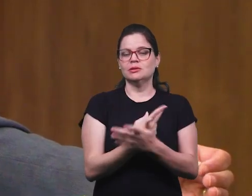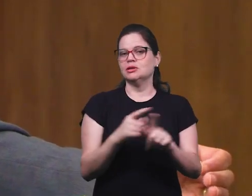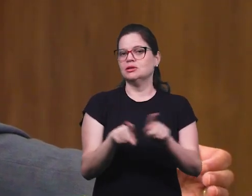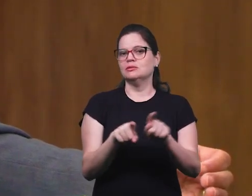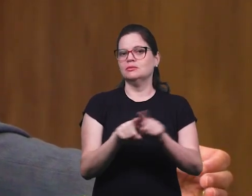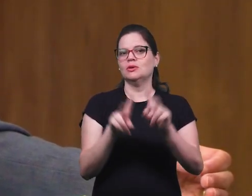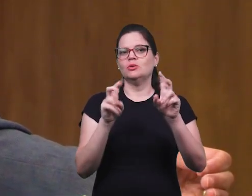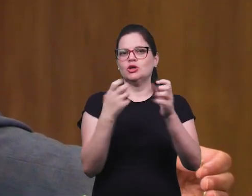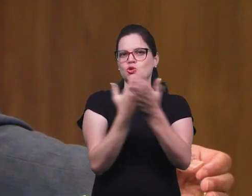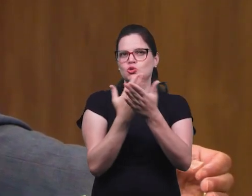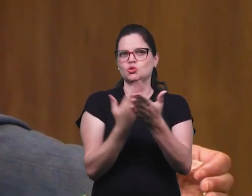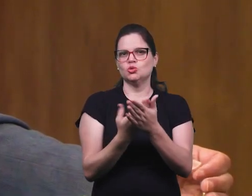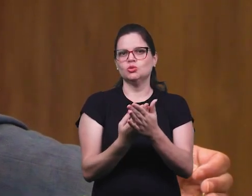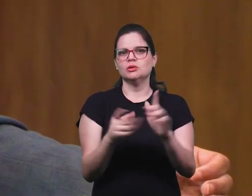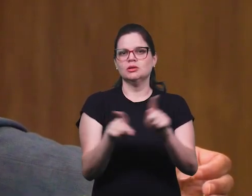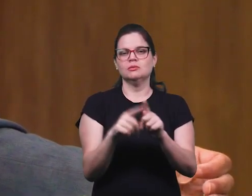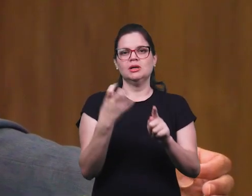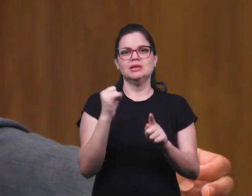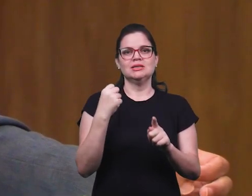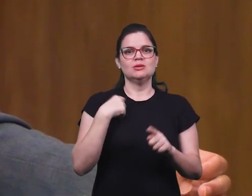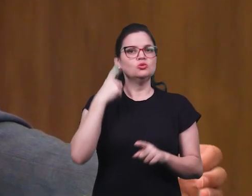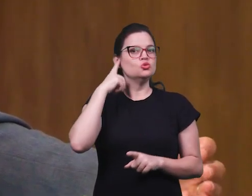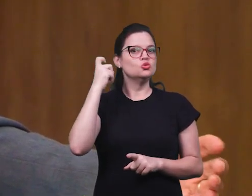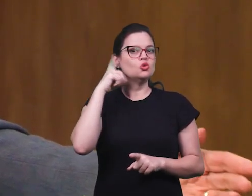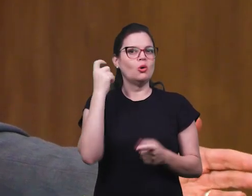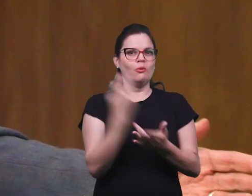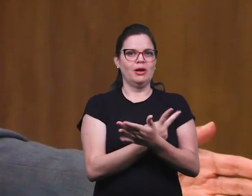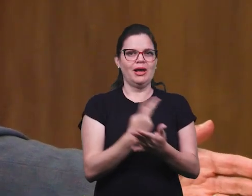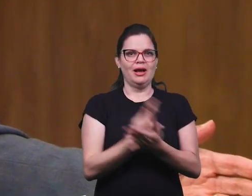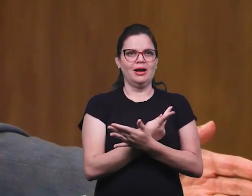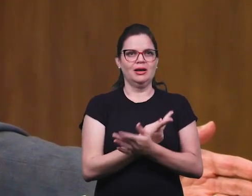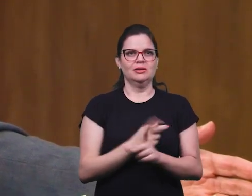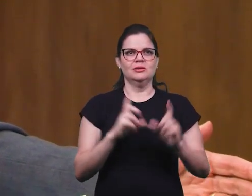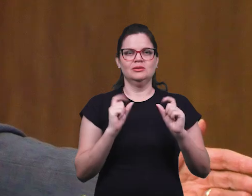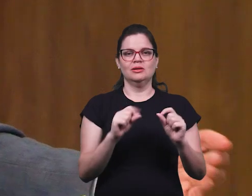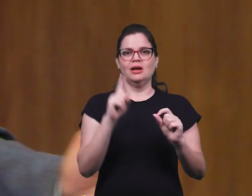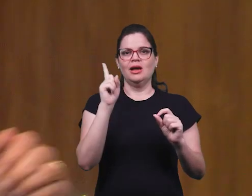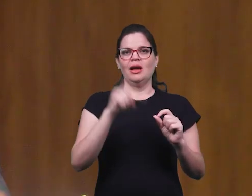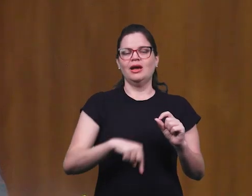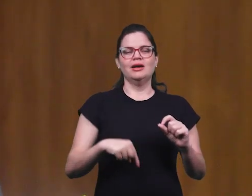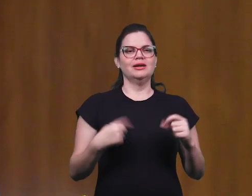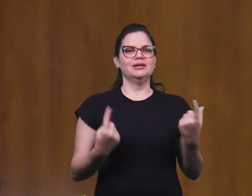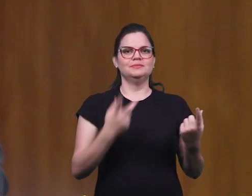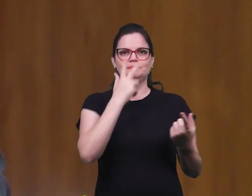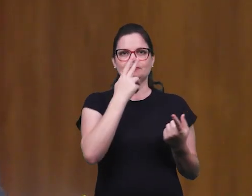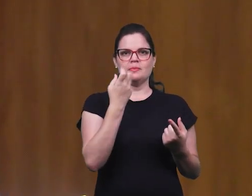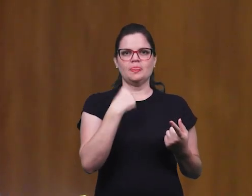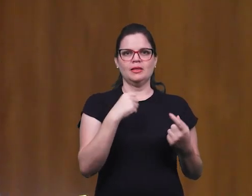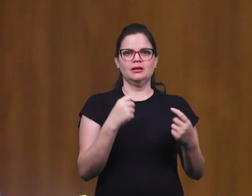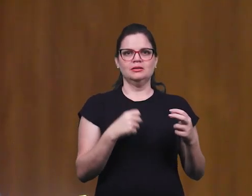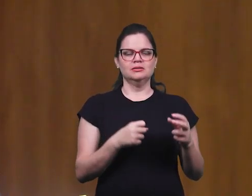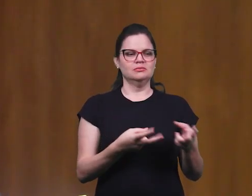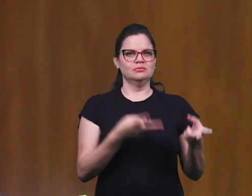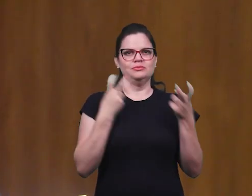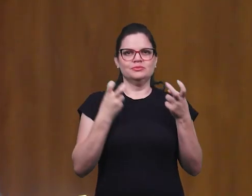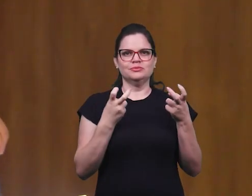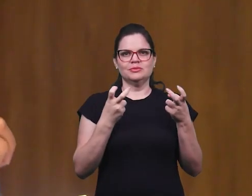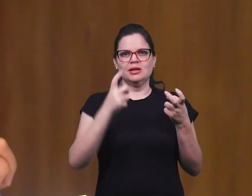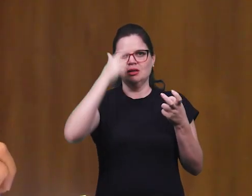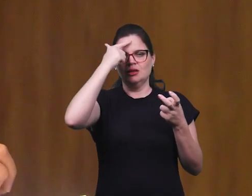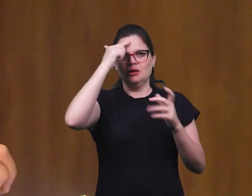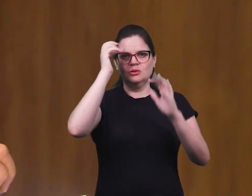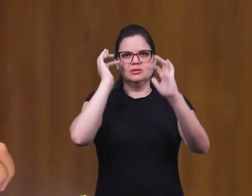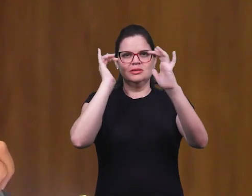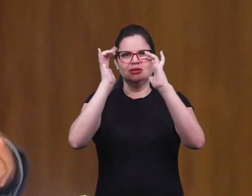é estudado. O sonido incerto, por exemplo, ele é considerado uma atividade de núcleos cerebrais